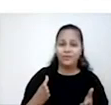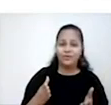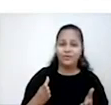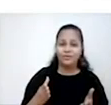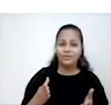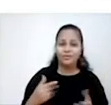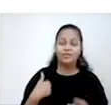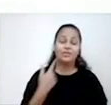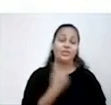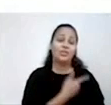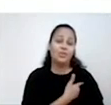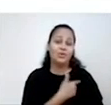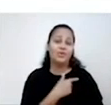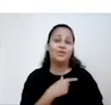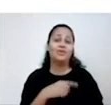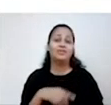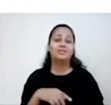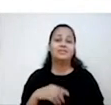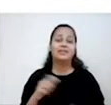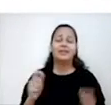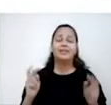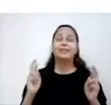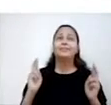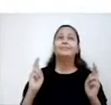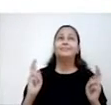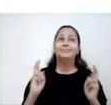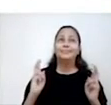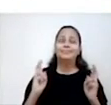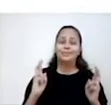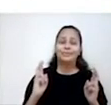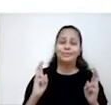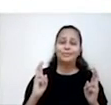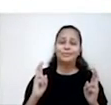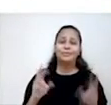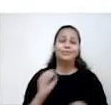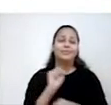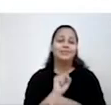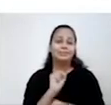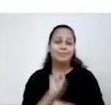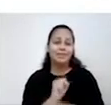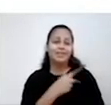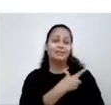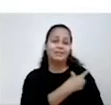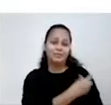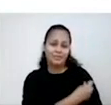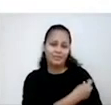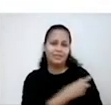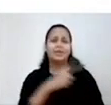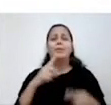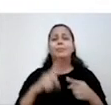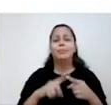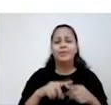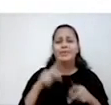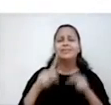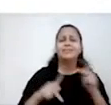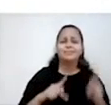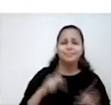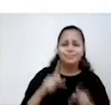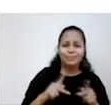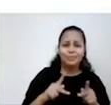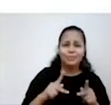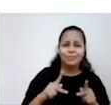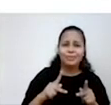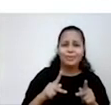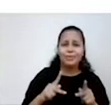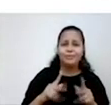Hoje a gente está tão esperançoso, esperando uma vacina. Por que, que o pessoal se revoltou, né, em relação